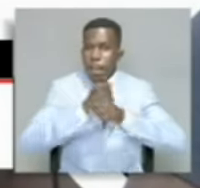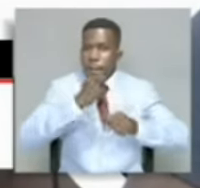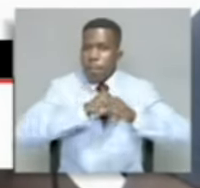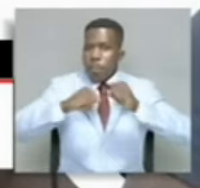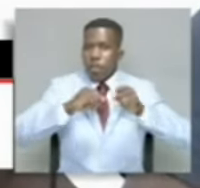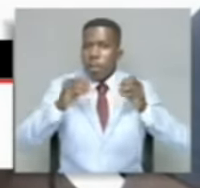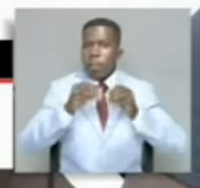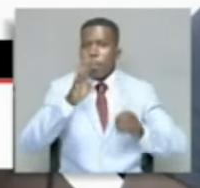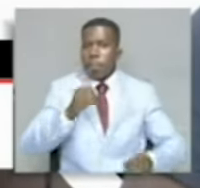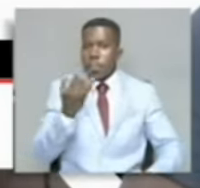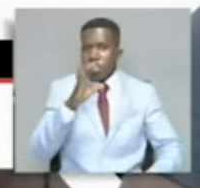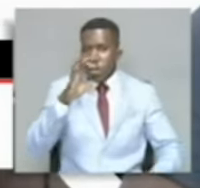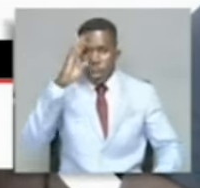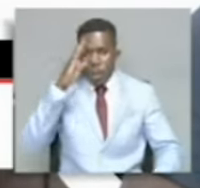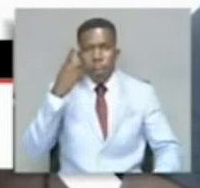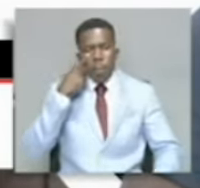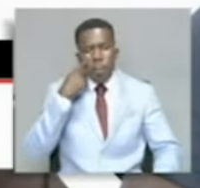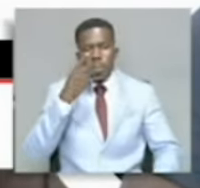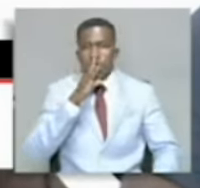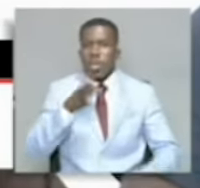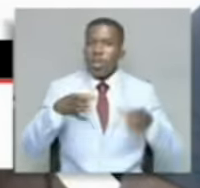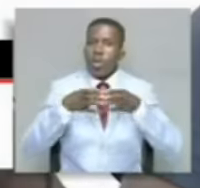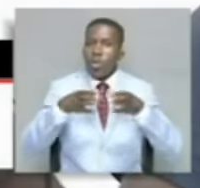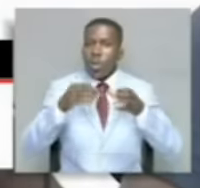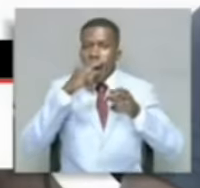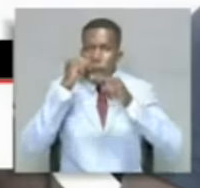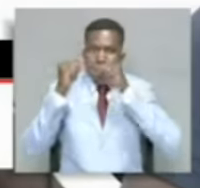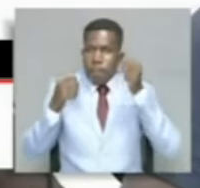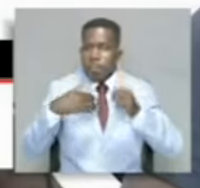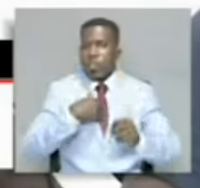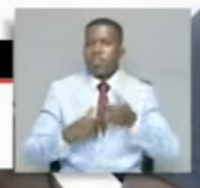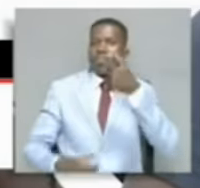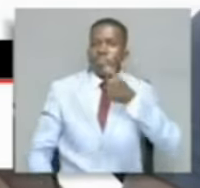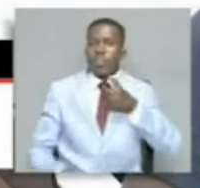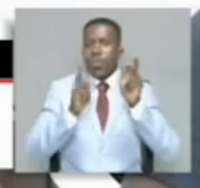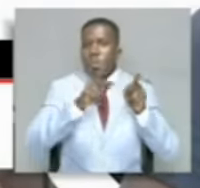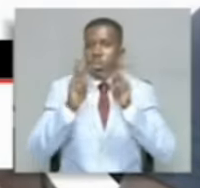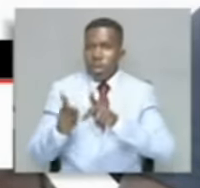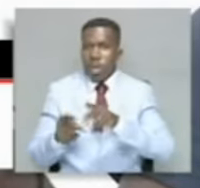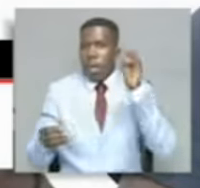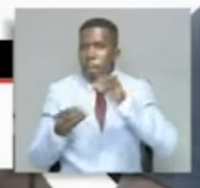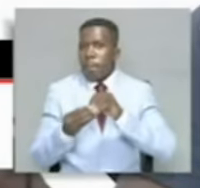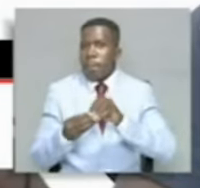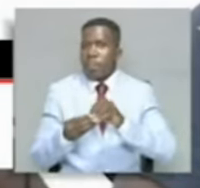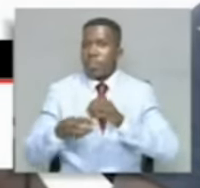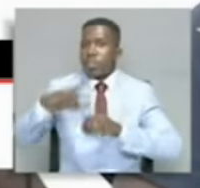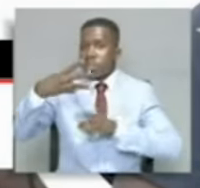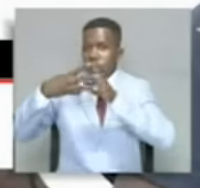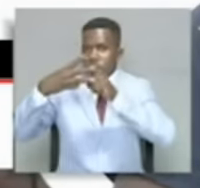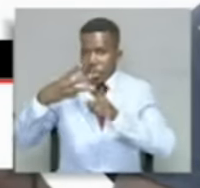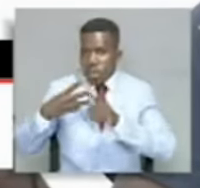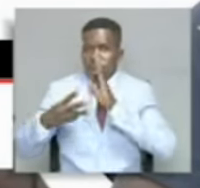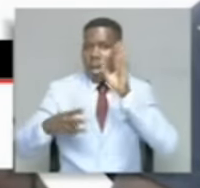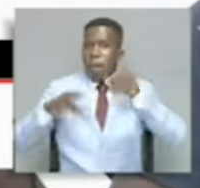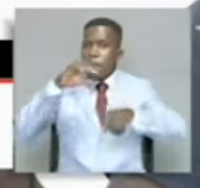o SIC apurou tratar-se de uma rede criminosa, que é composta por 5 elementos, e aqui 3 destes já estão